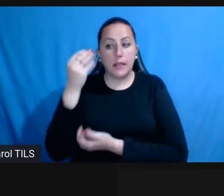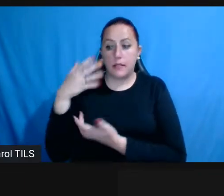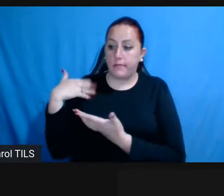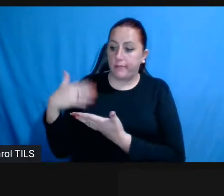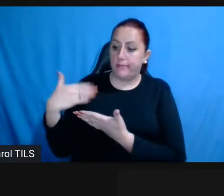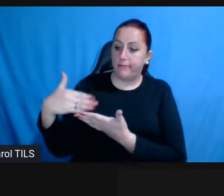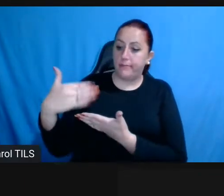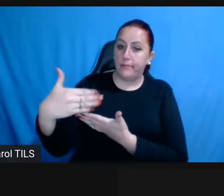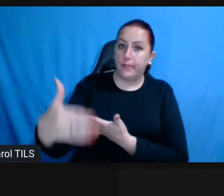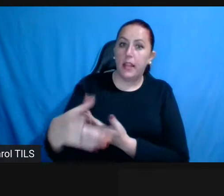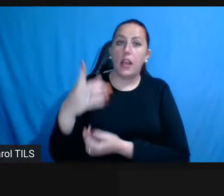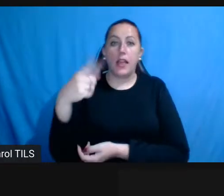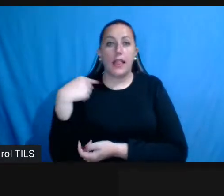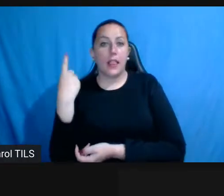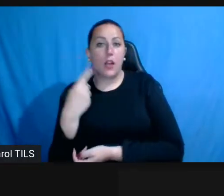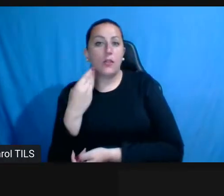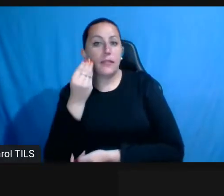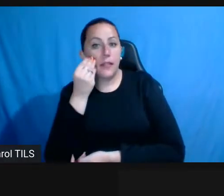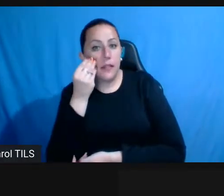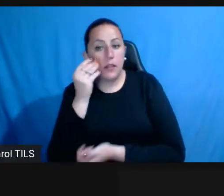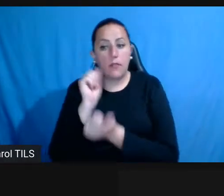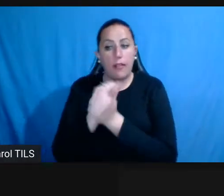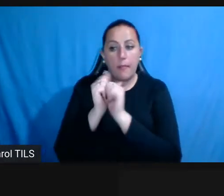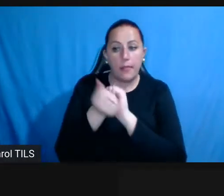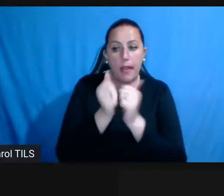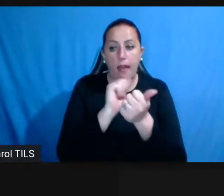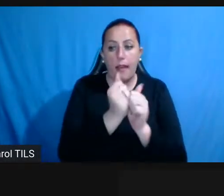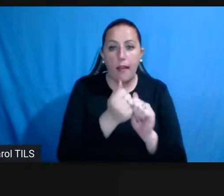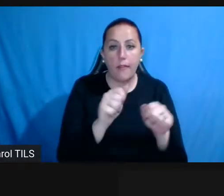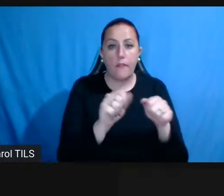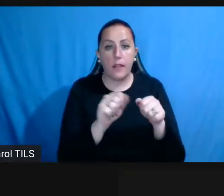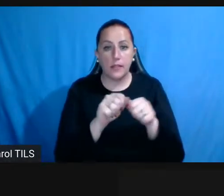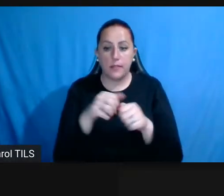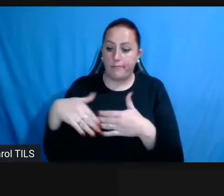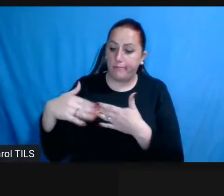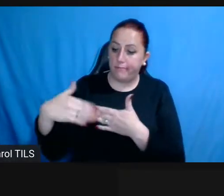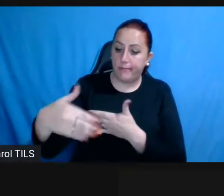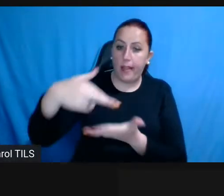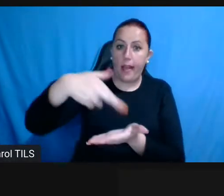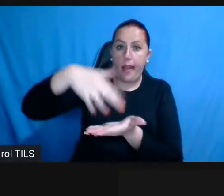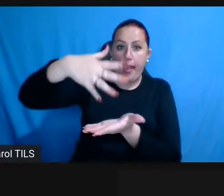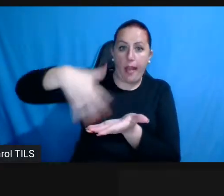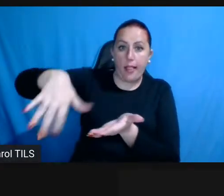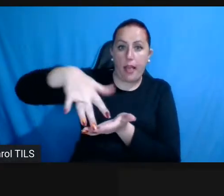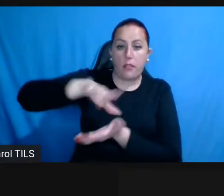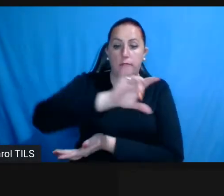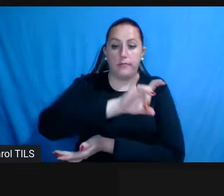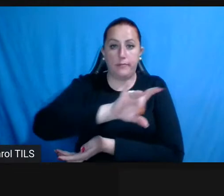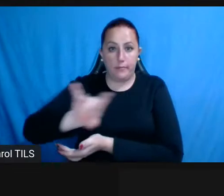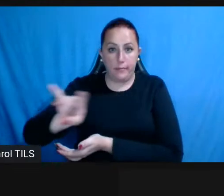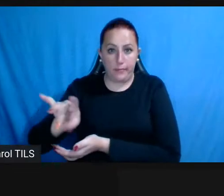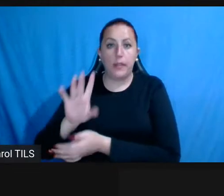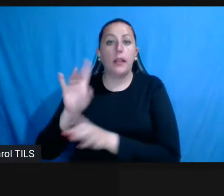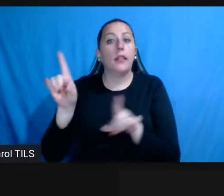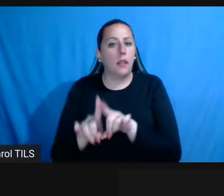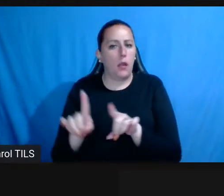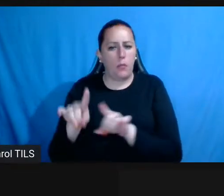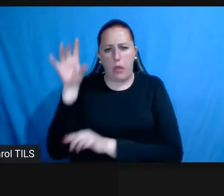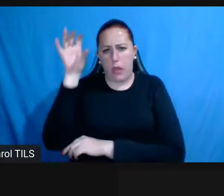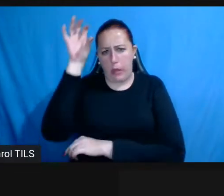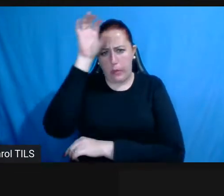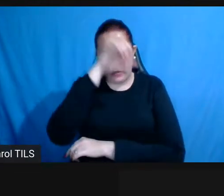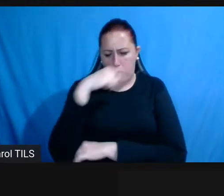vai tentando realizar e adaptar nesse processo. Então, é um aprendizado, inclusive, para